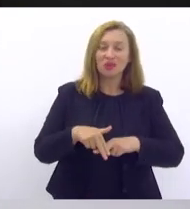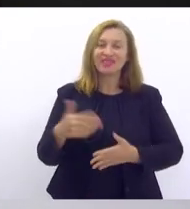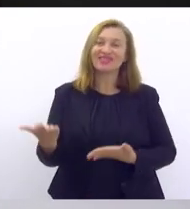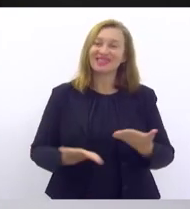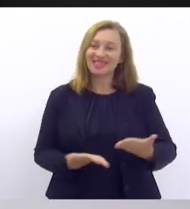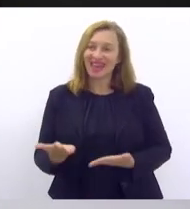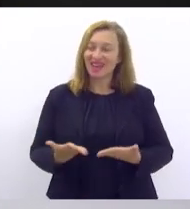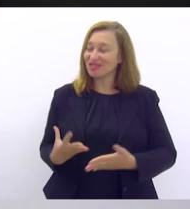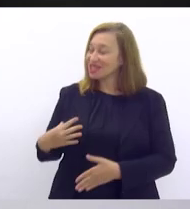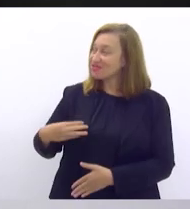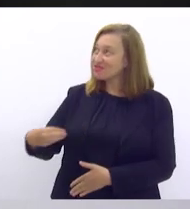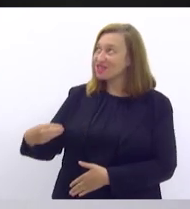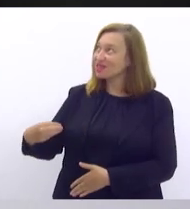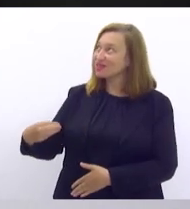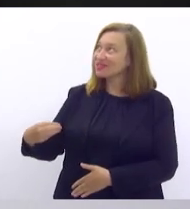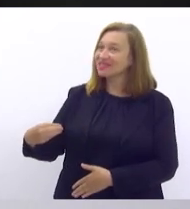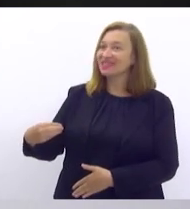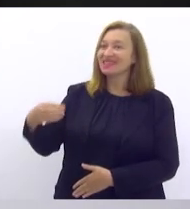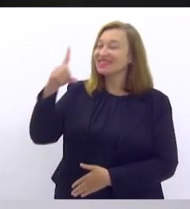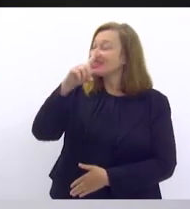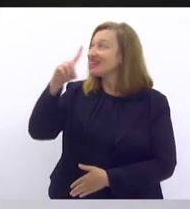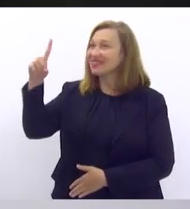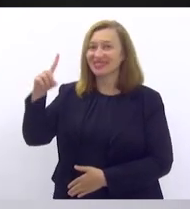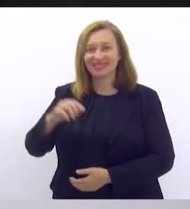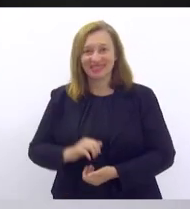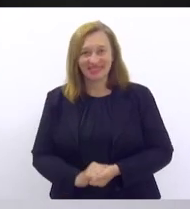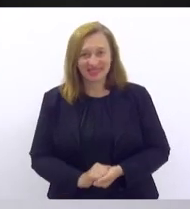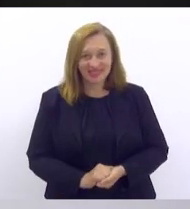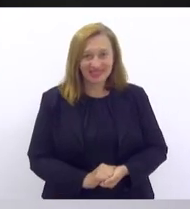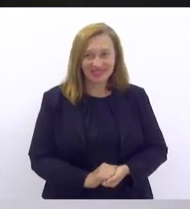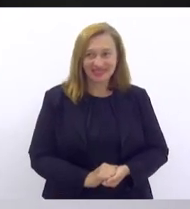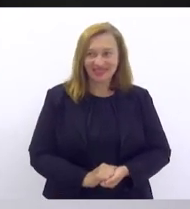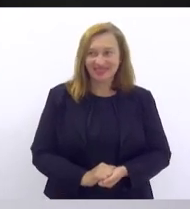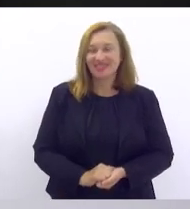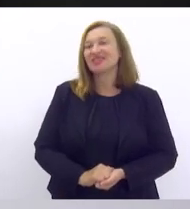servos e filhos deste lindo movimento.